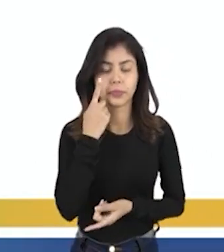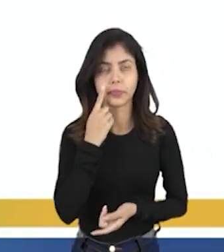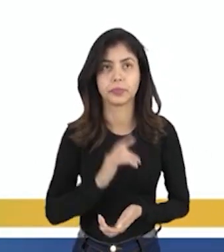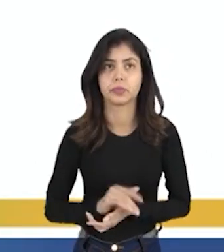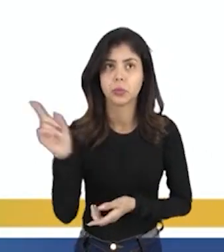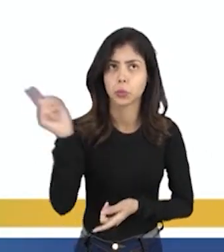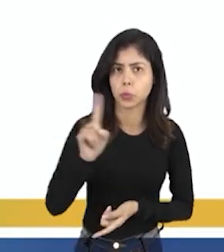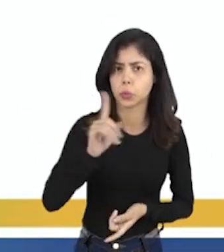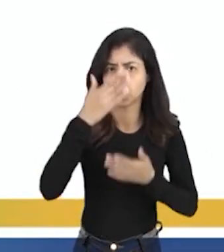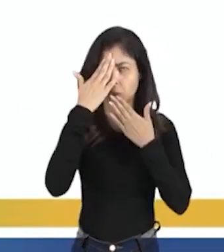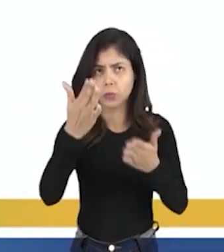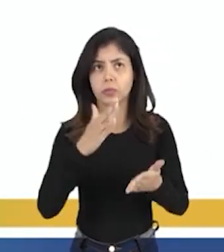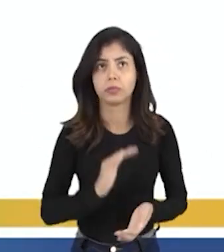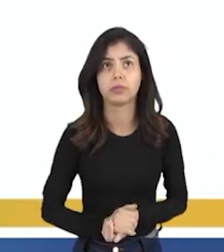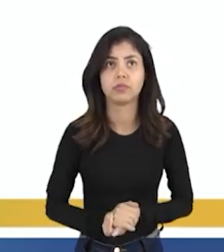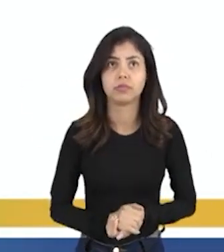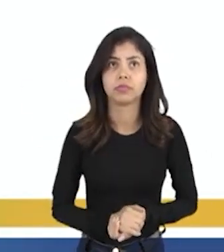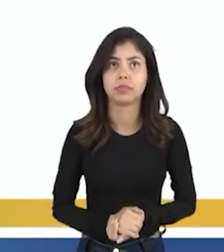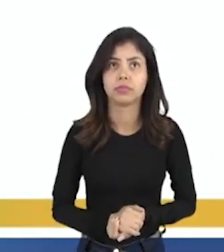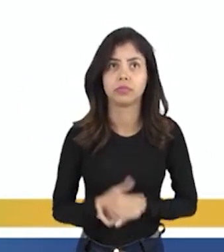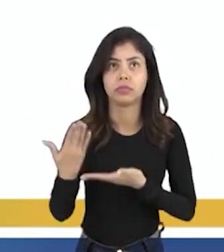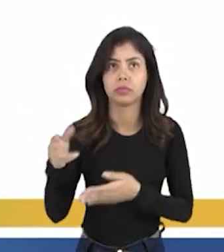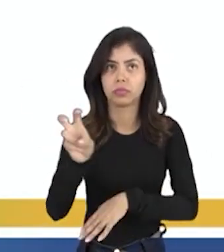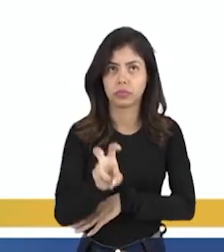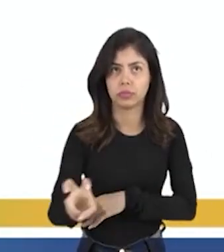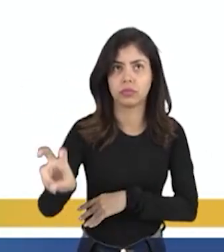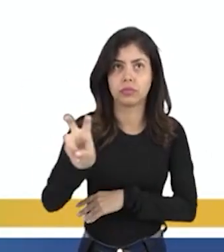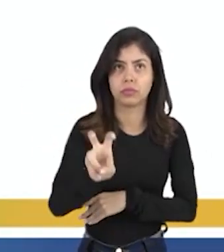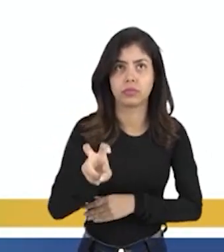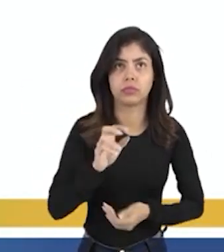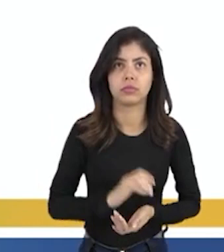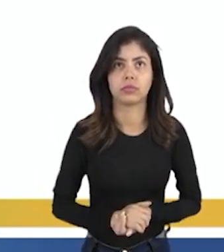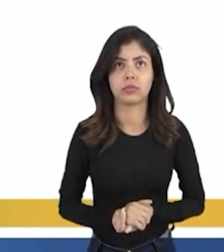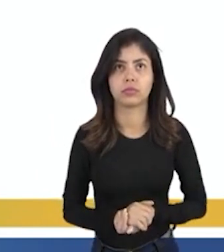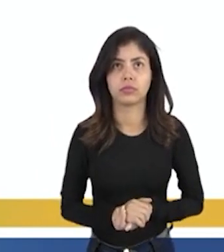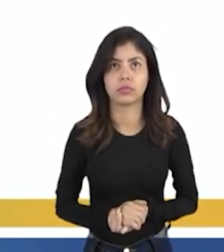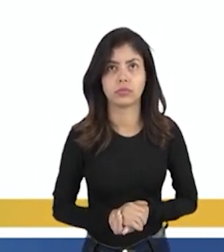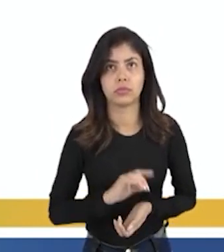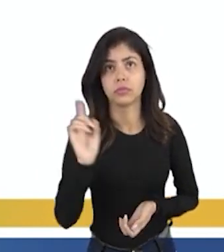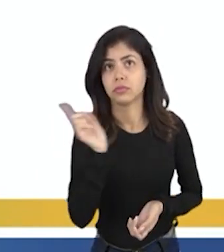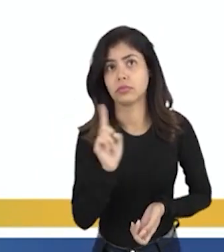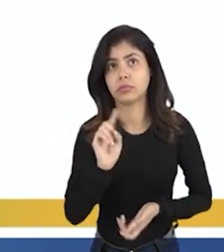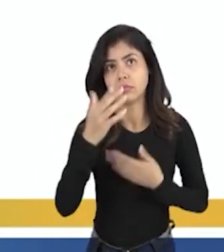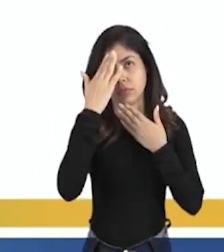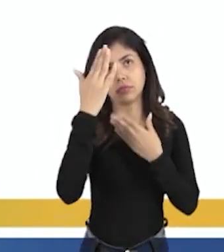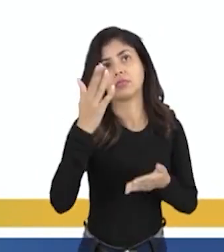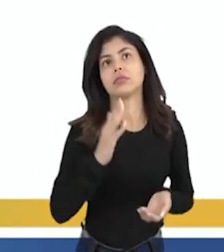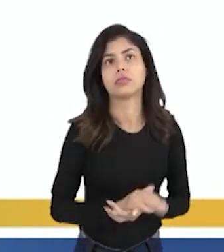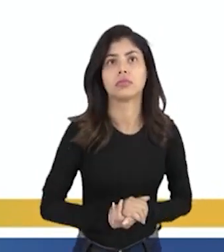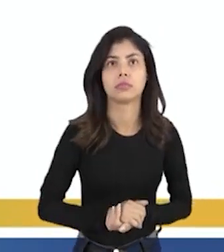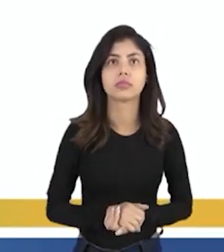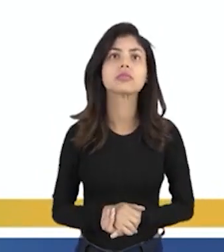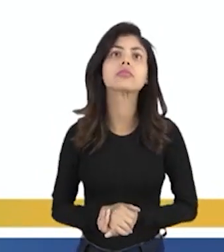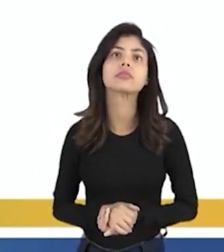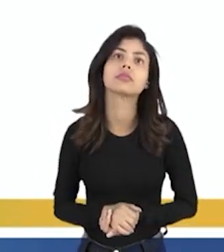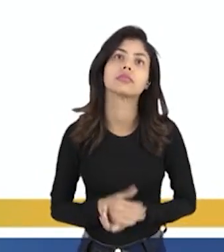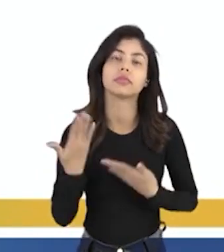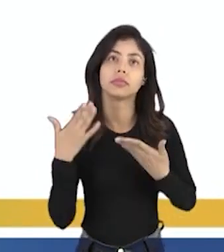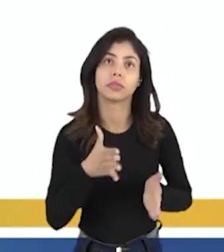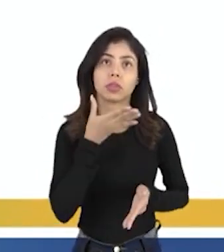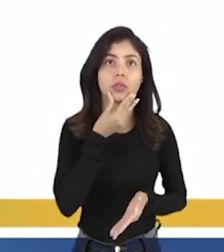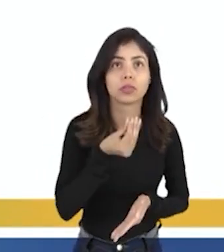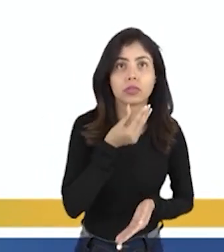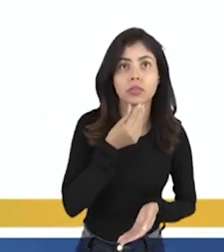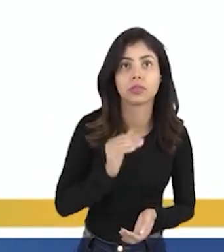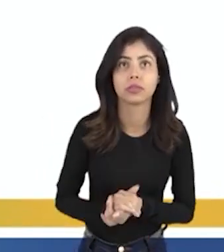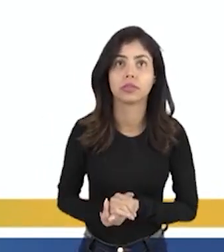aqui, não, obrigada. Aí chega a cobra e aí ela diz novamente, não, obrigada. Aí chega o